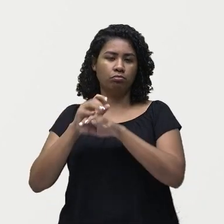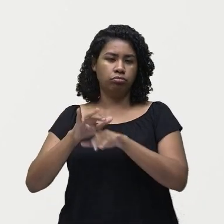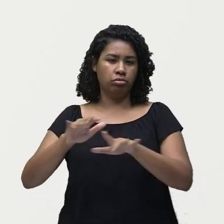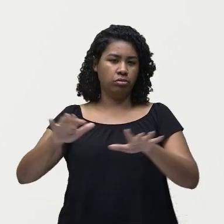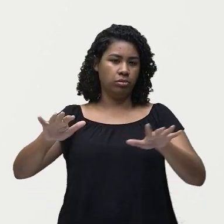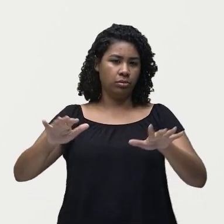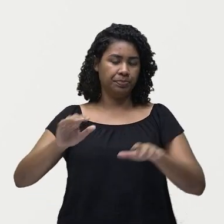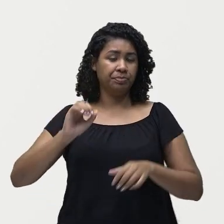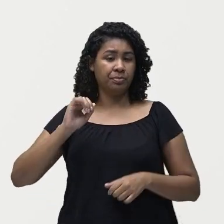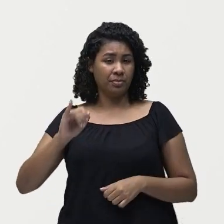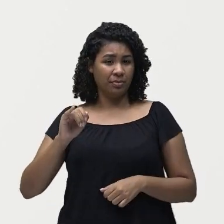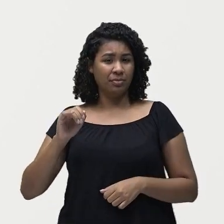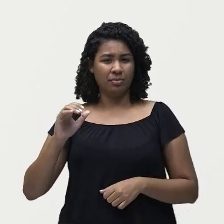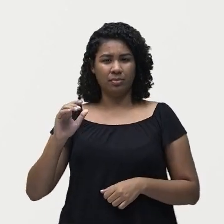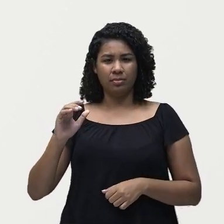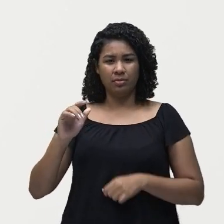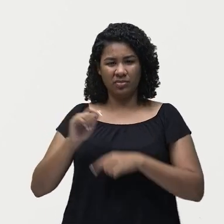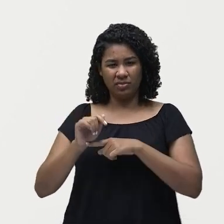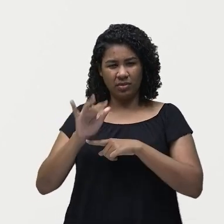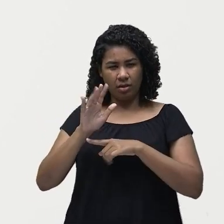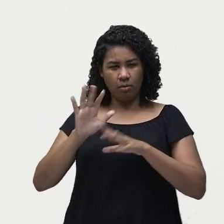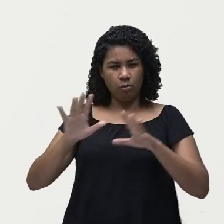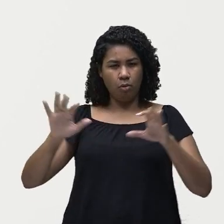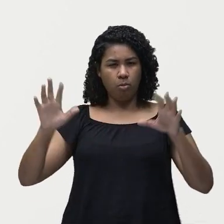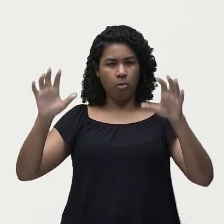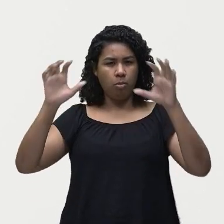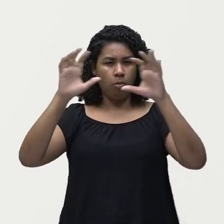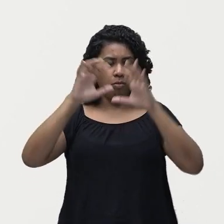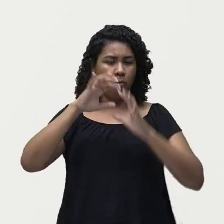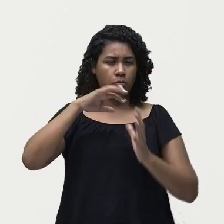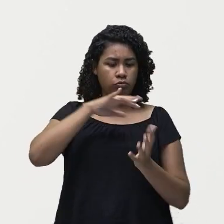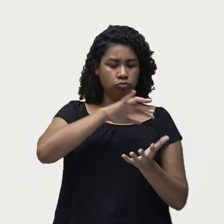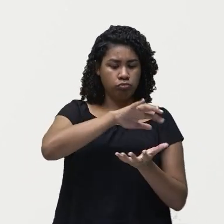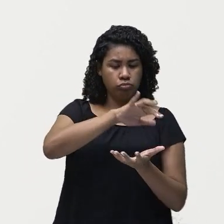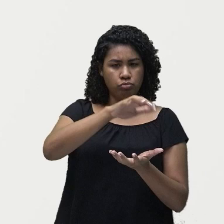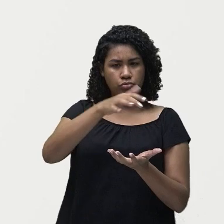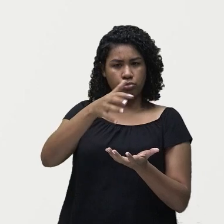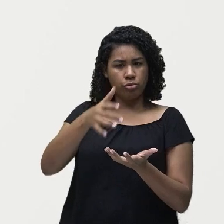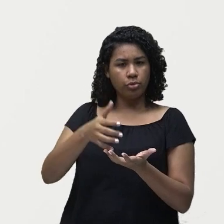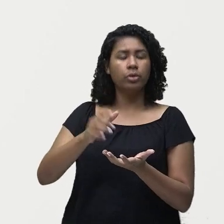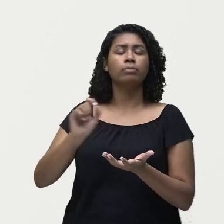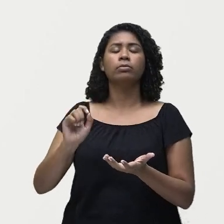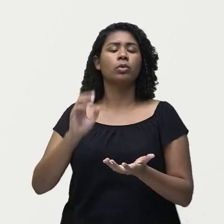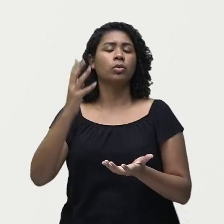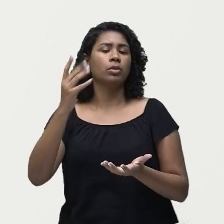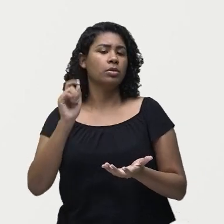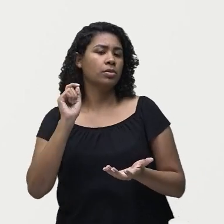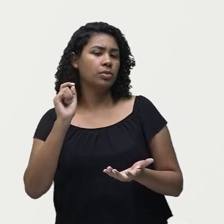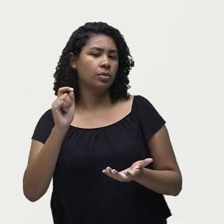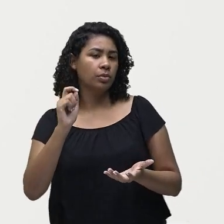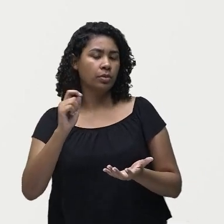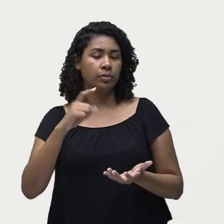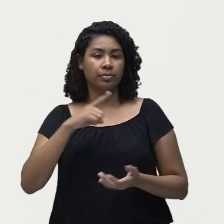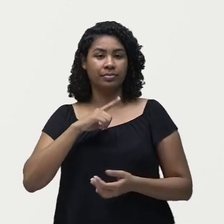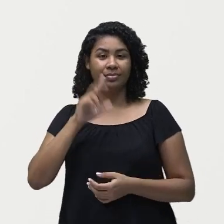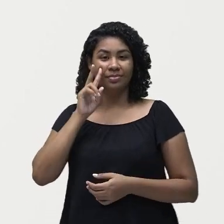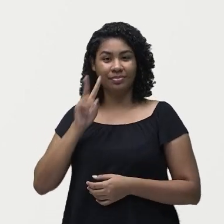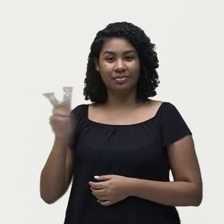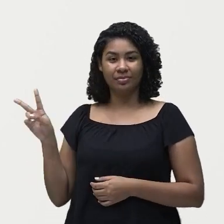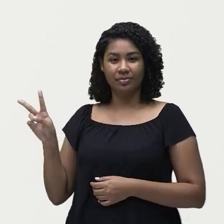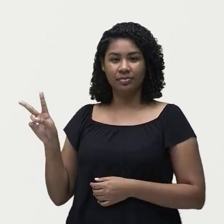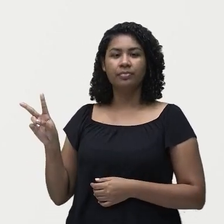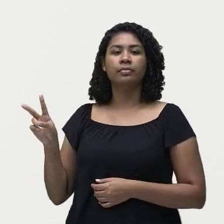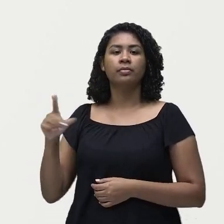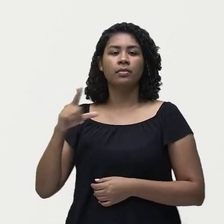acontece quando esse gás chega lá na camada de ozônio? Olha só, aqui a gente tem a representação